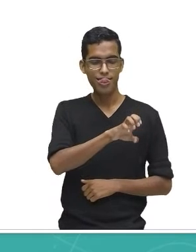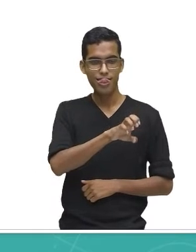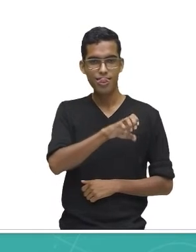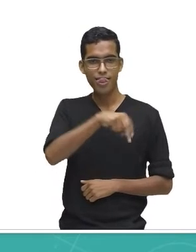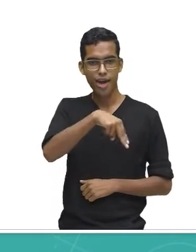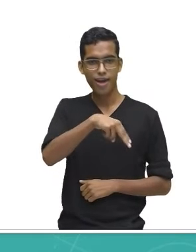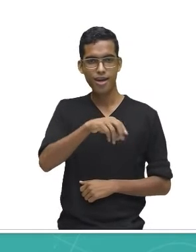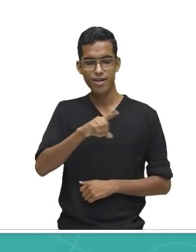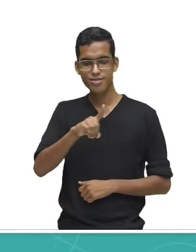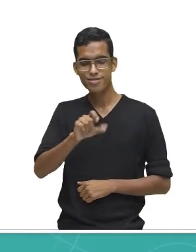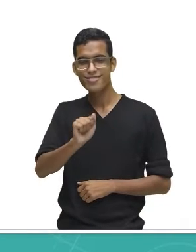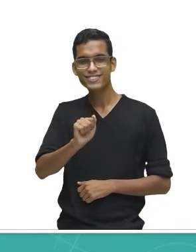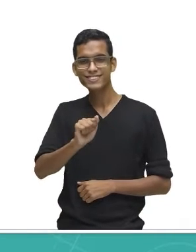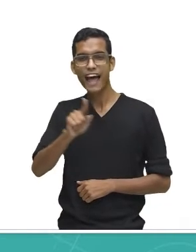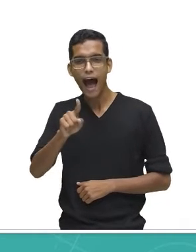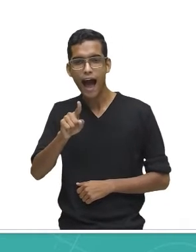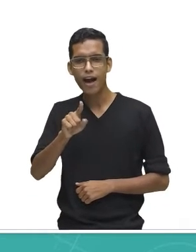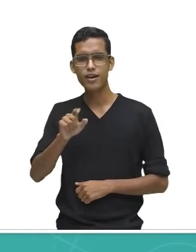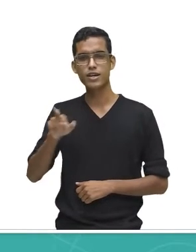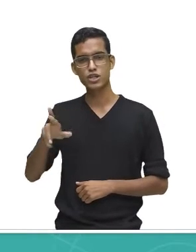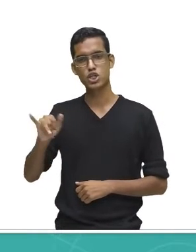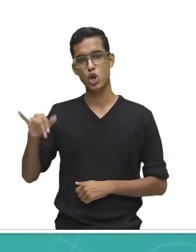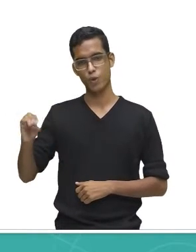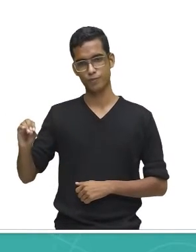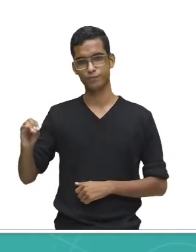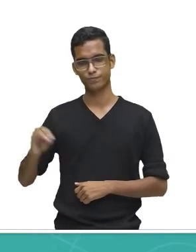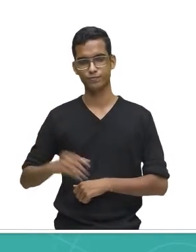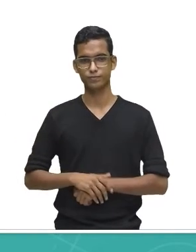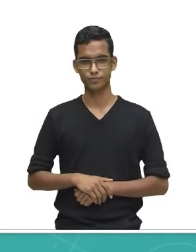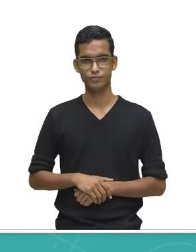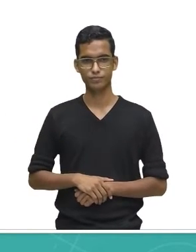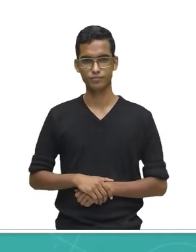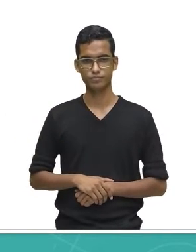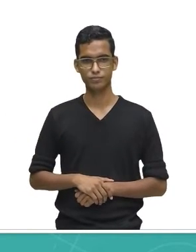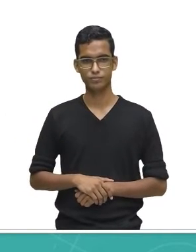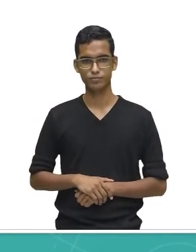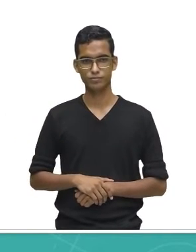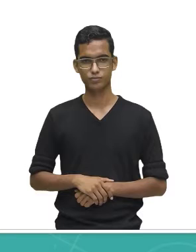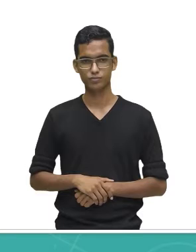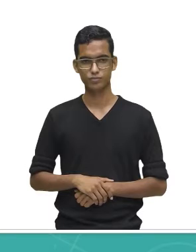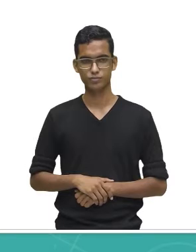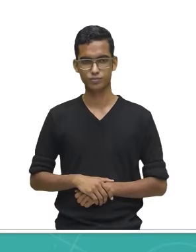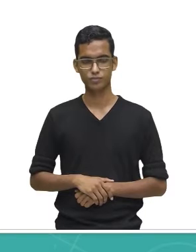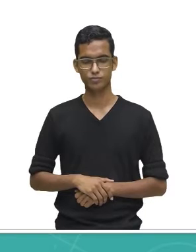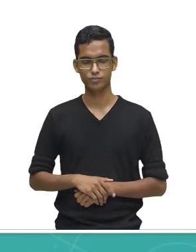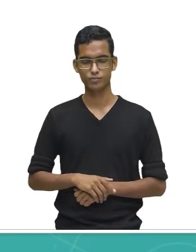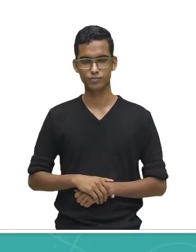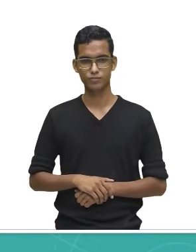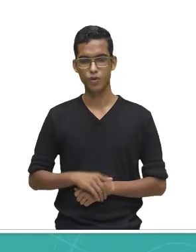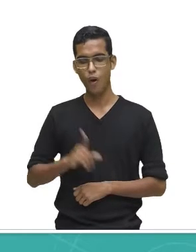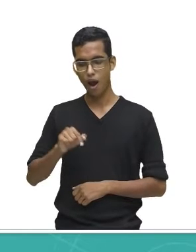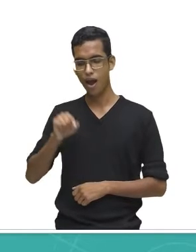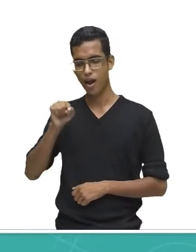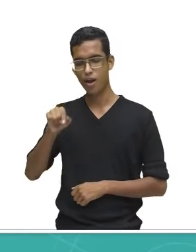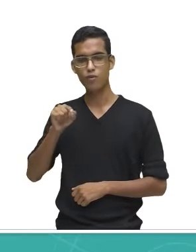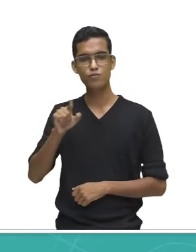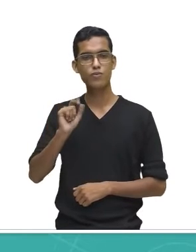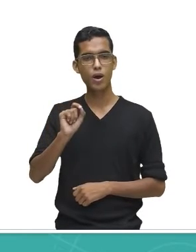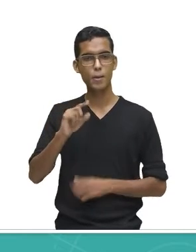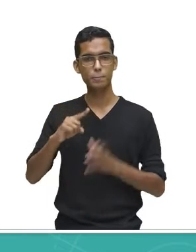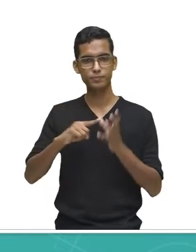tanto que a gente nem ouve direitinho o som do O, né? Então, é um ditongo. Tem que ficar juntinho